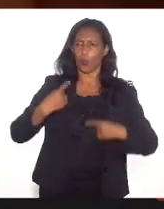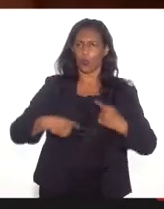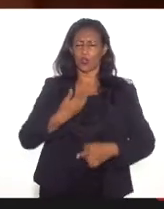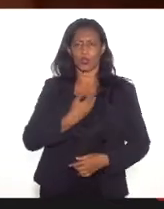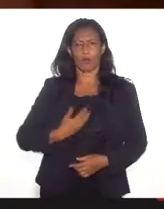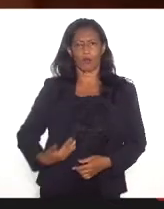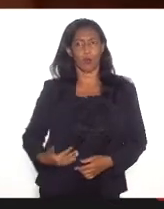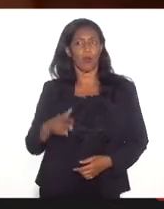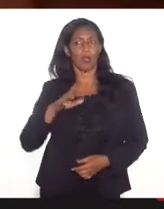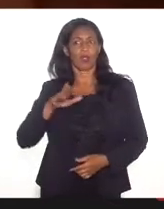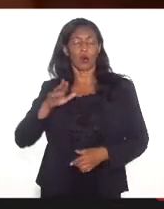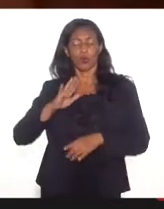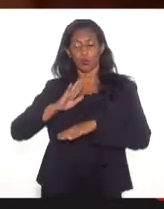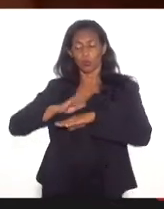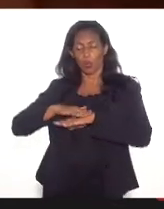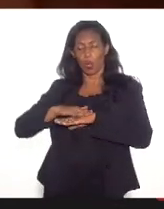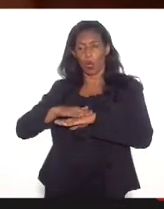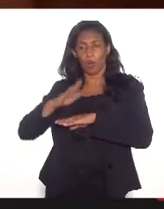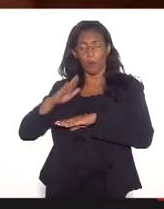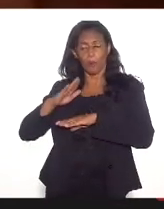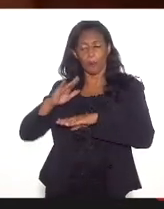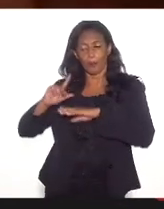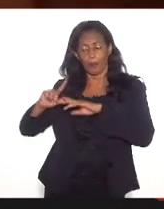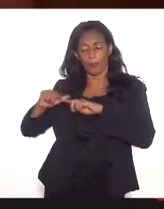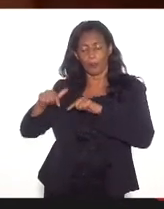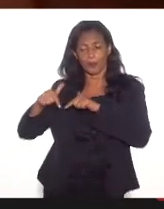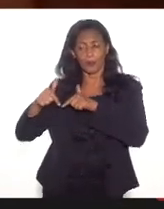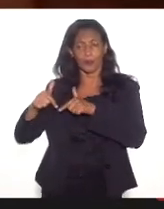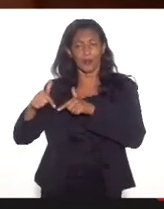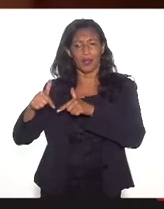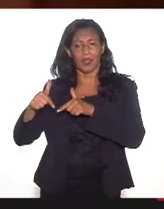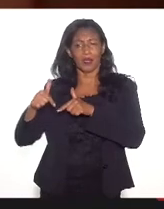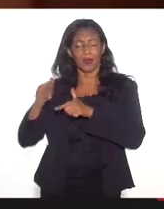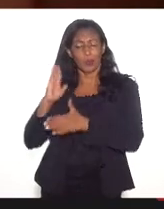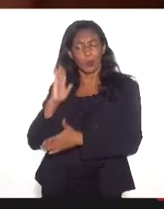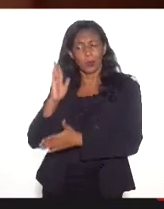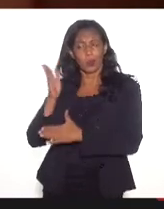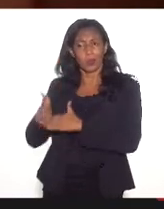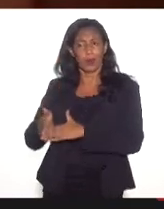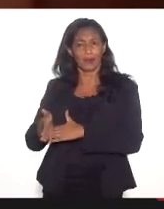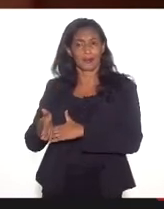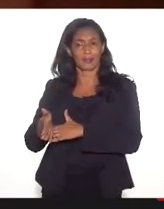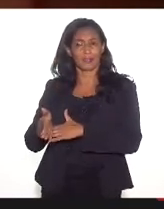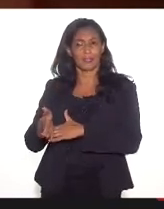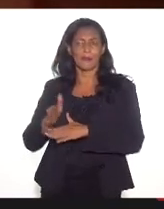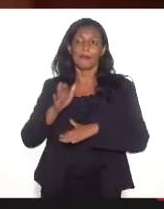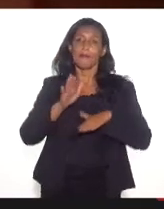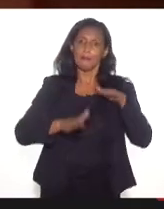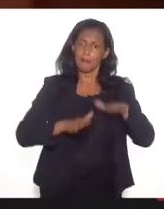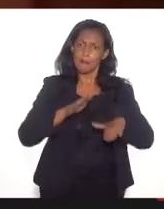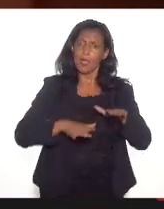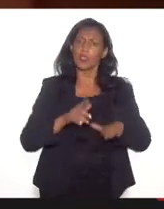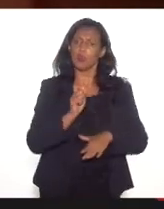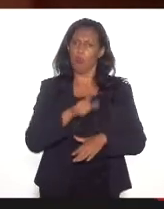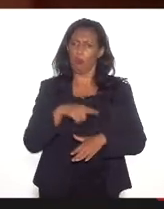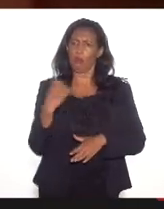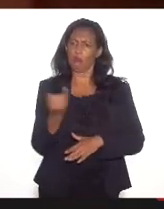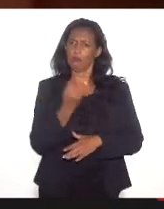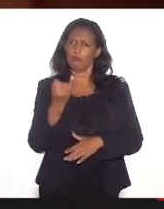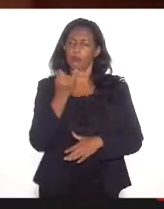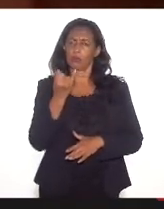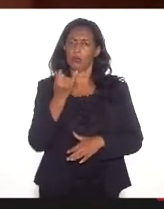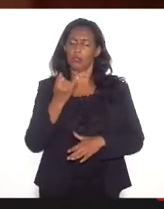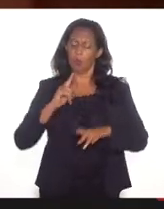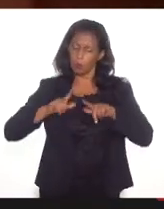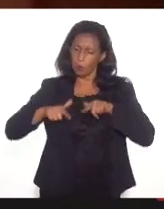apenas uma ação, digamos, pontual ou pictórica, embora elas possam ser importantes, mas é preciso